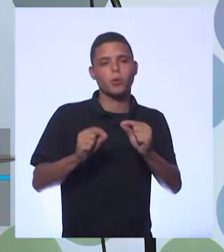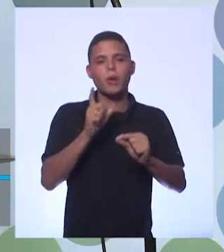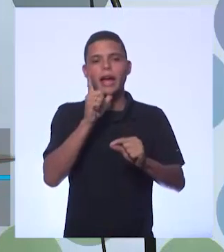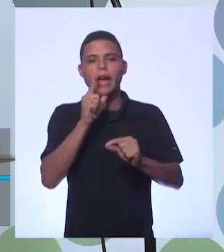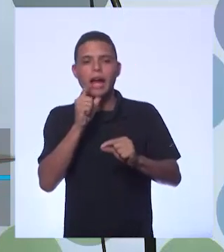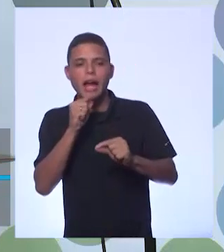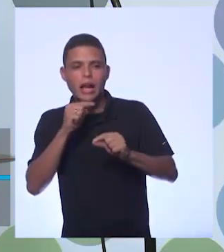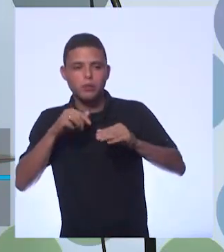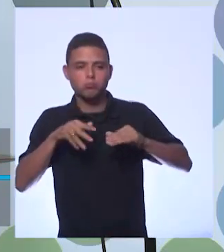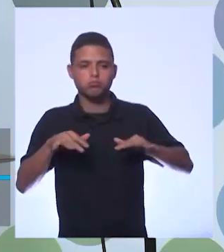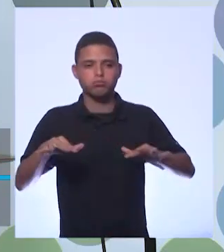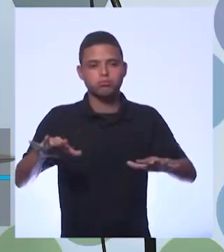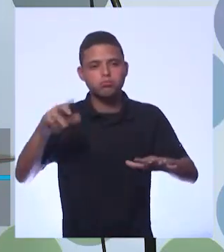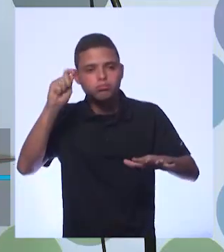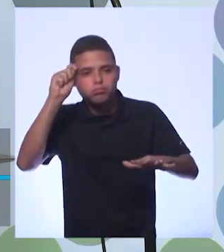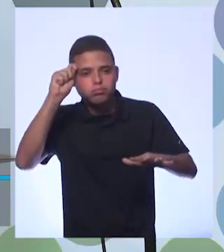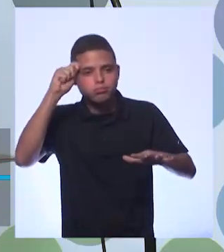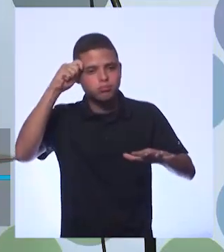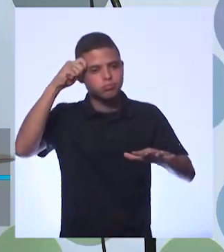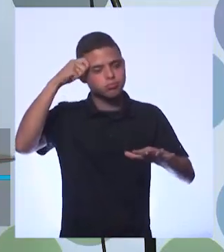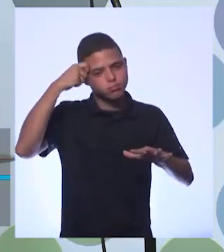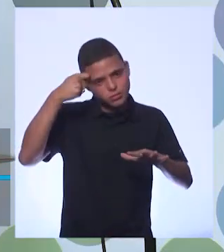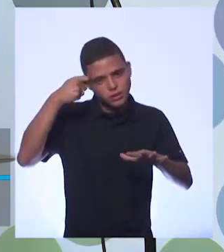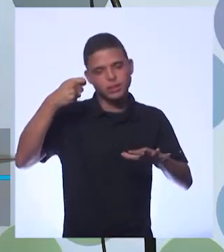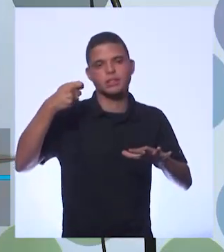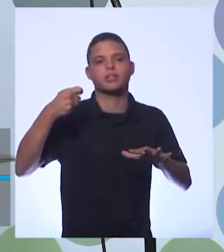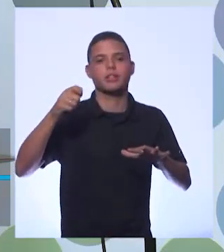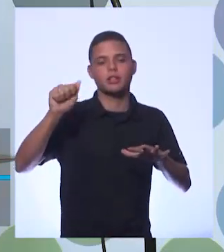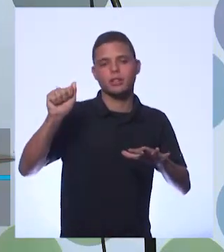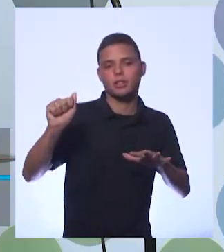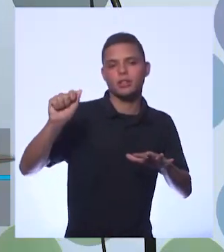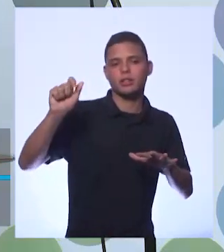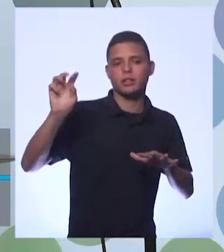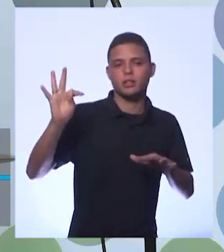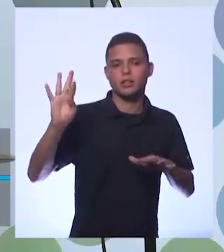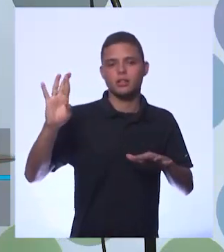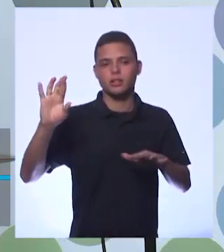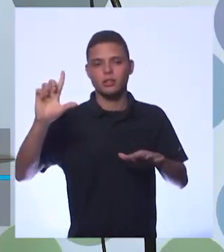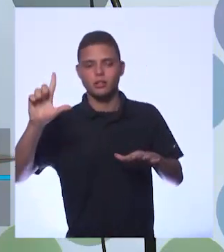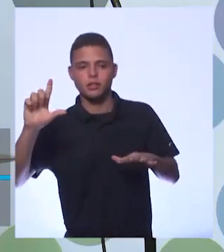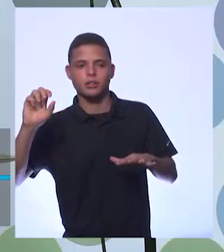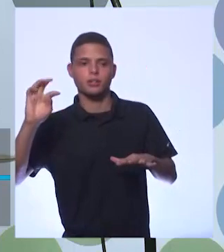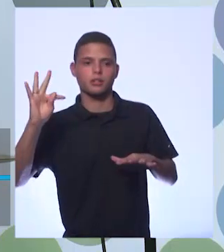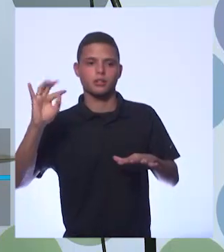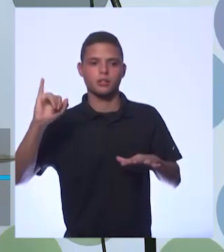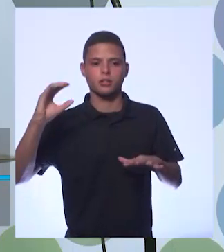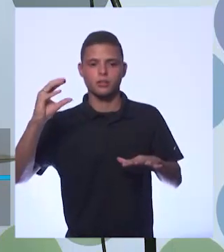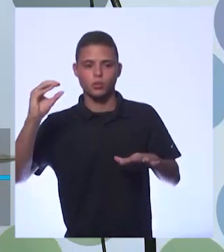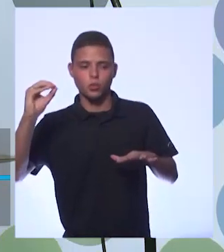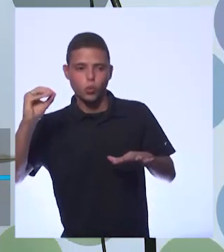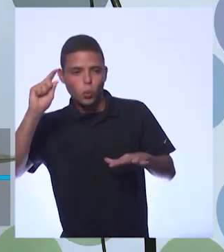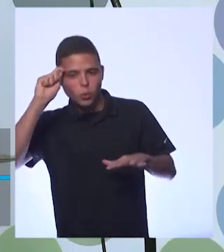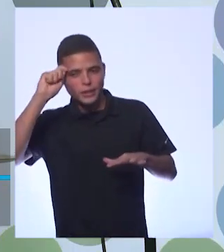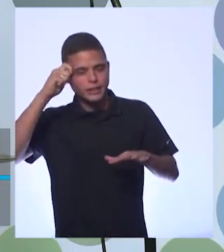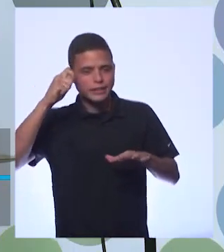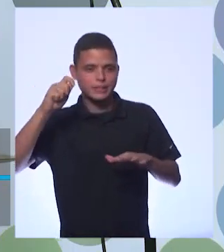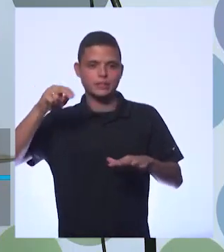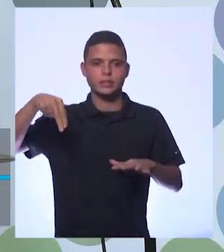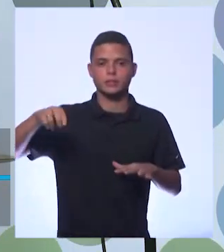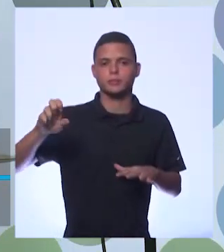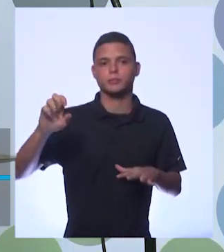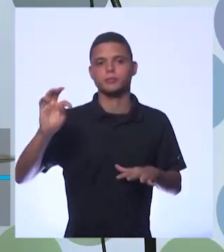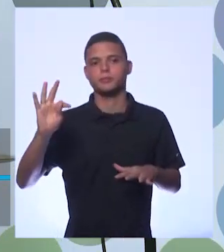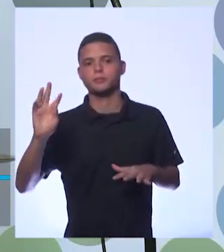também que o Willem Flusser, ele pensa o gesto de tocar tambor como uma certa herança ancestral